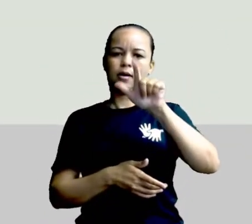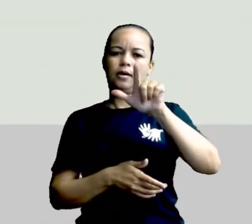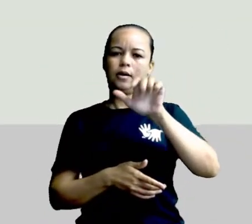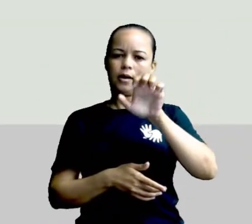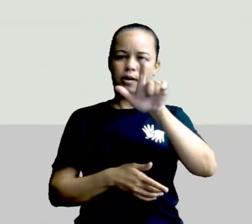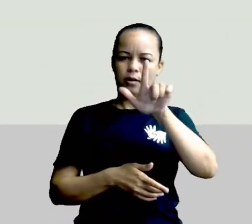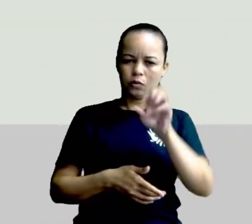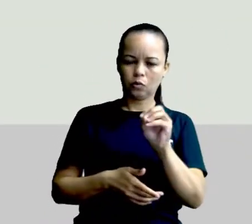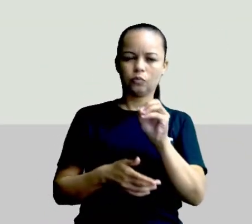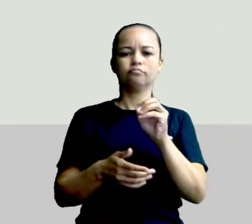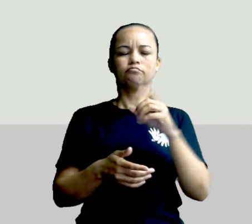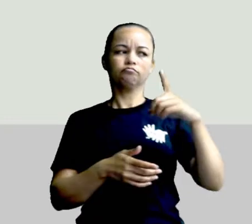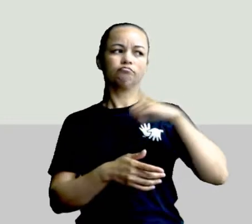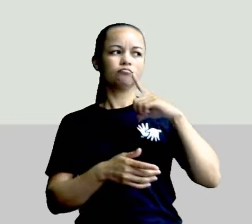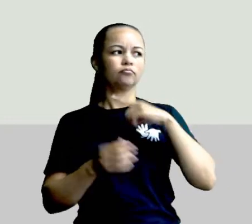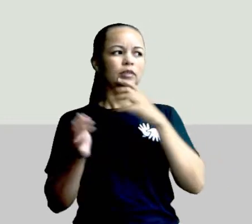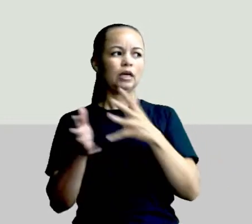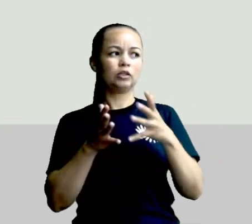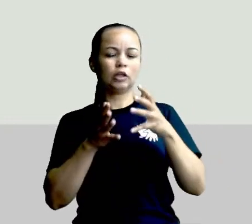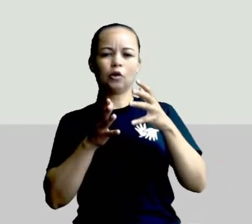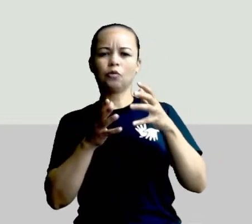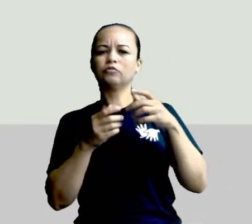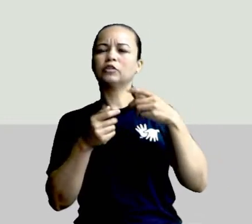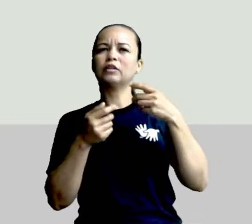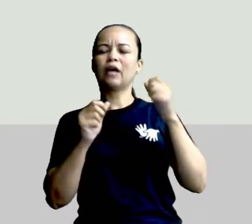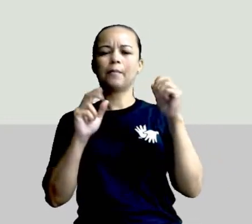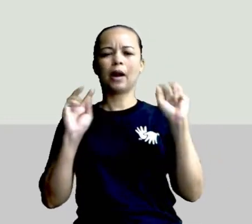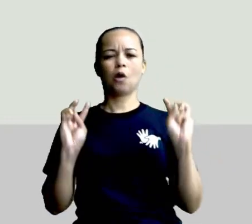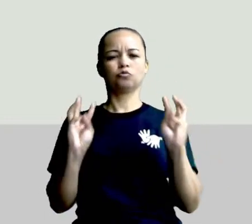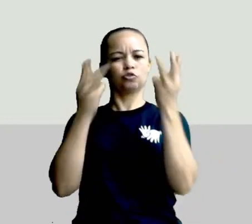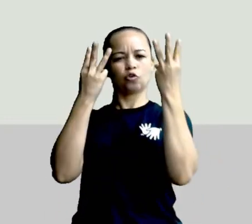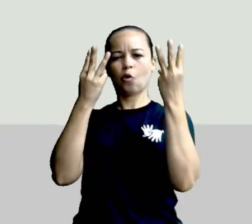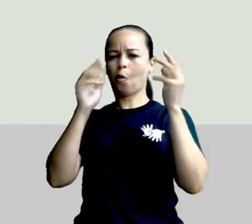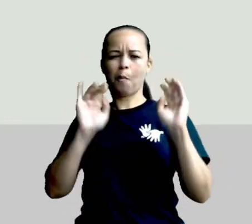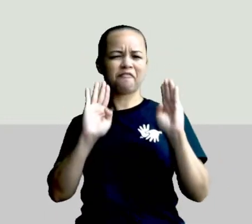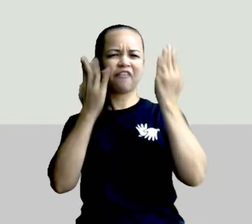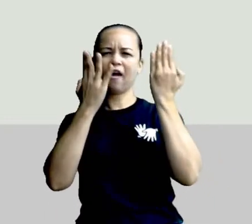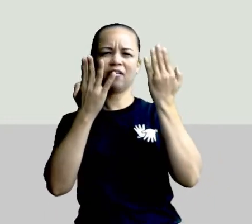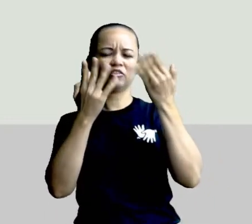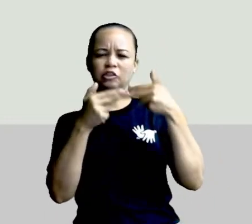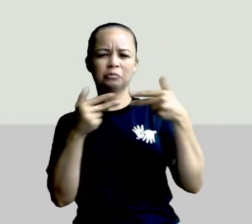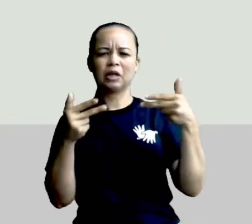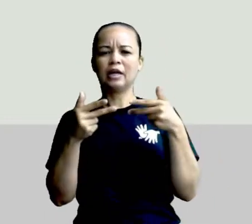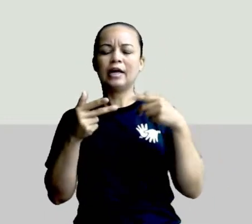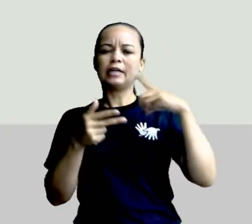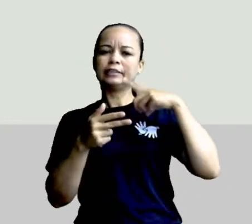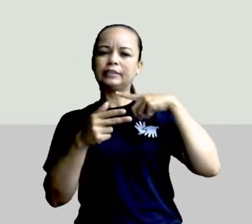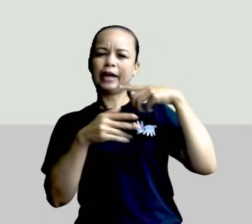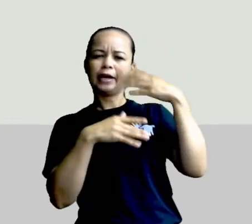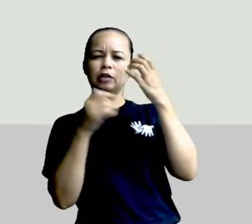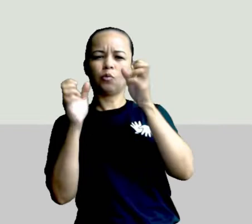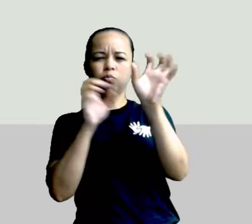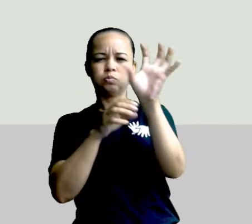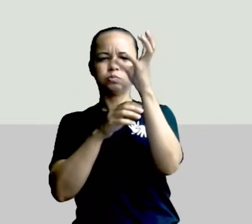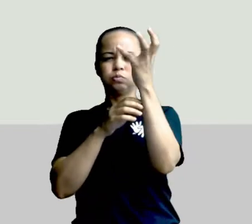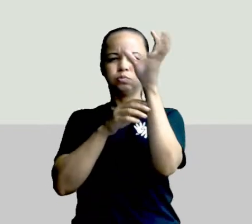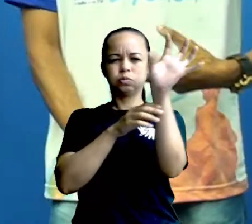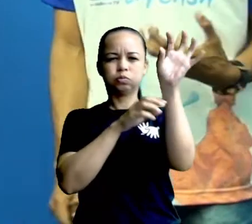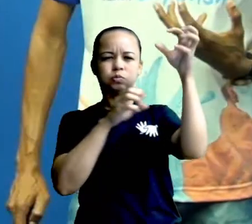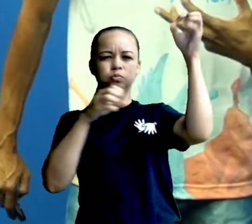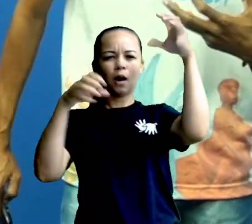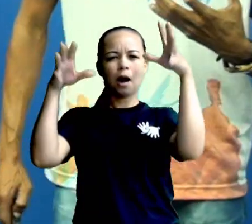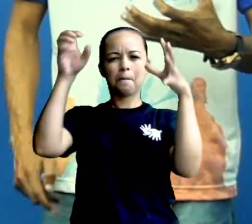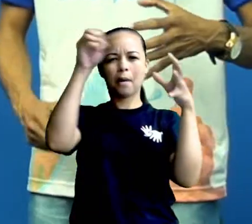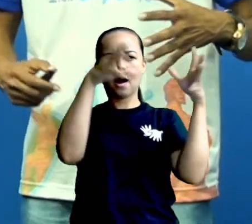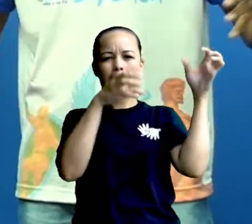Eu tenho aqui, quando você vai para um show, uma festa, alguma coisa, né? E você vê aqueles canhões, volta aqui um pouquinho para